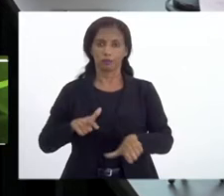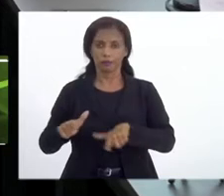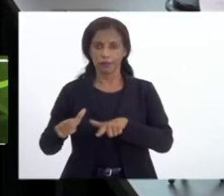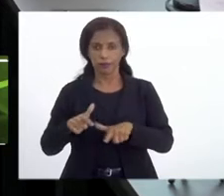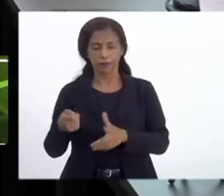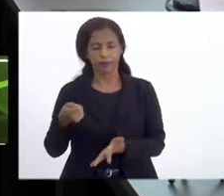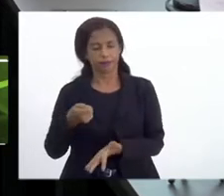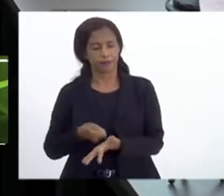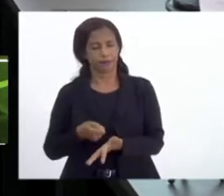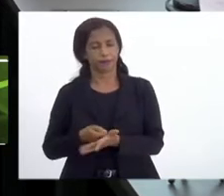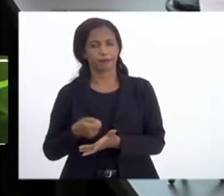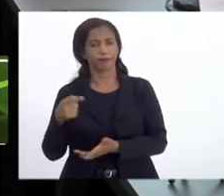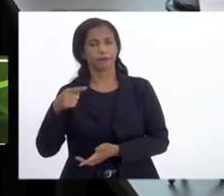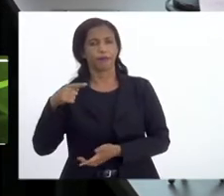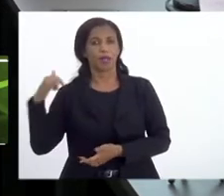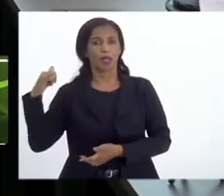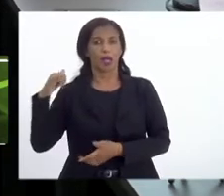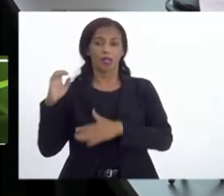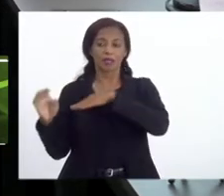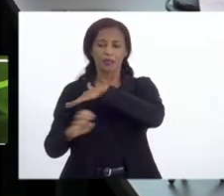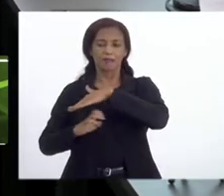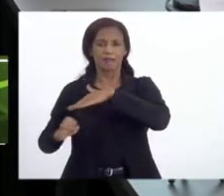para garantir às empresas aéreas